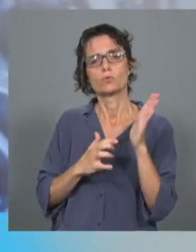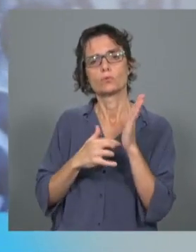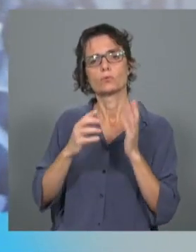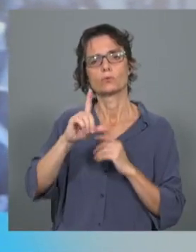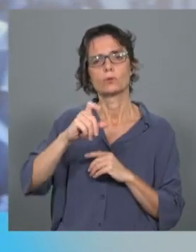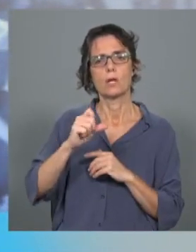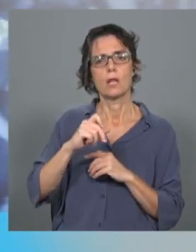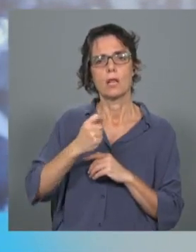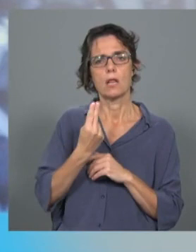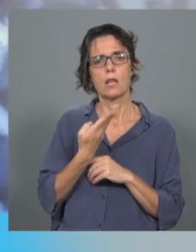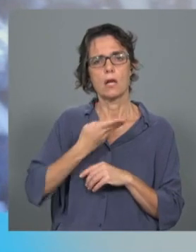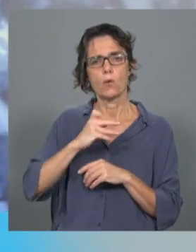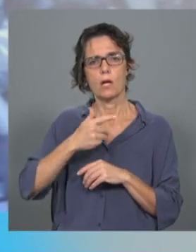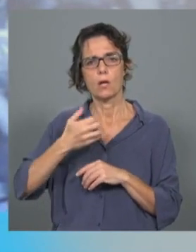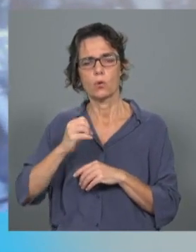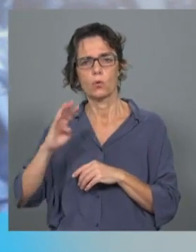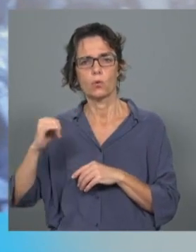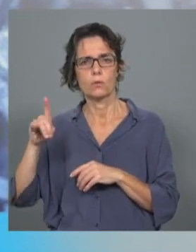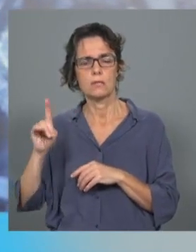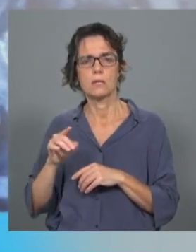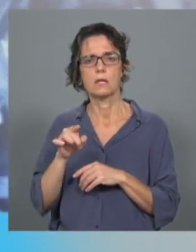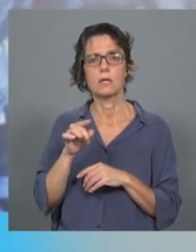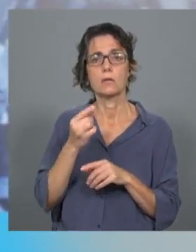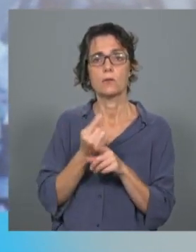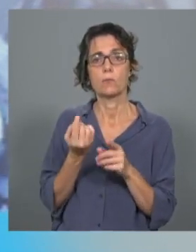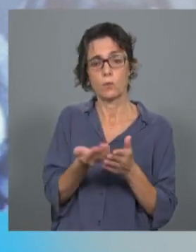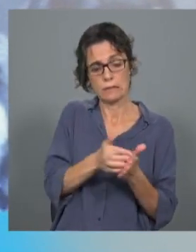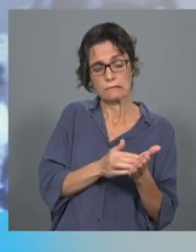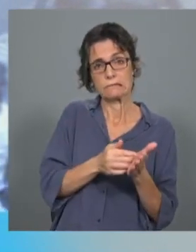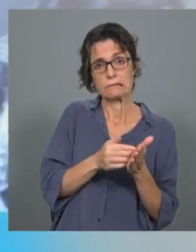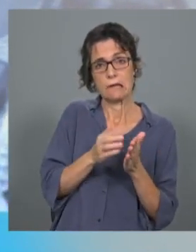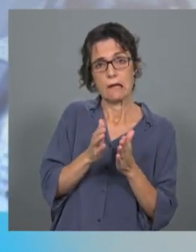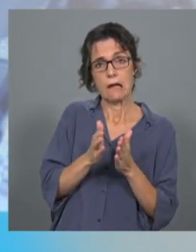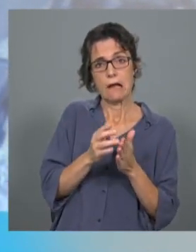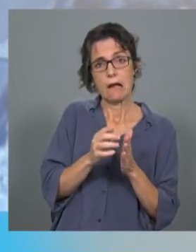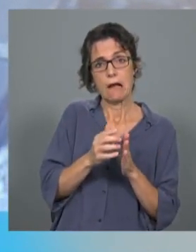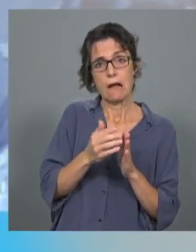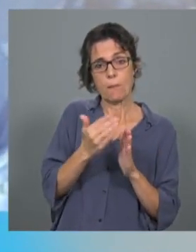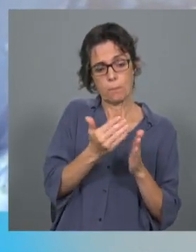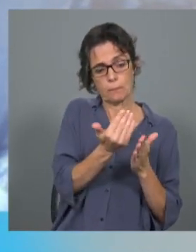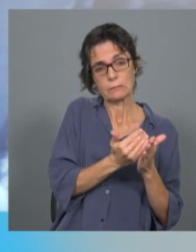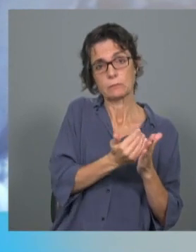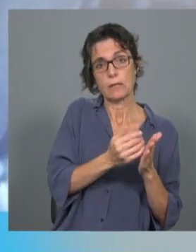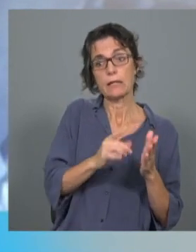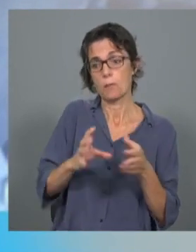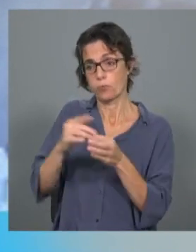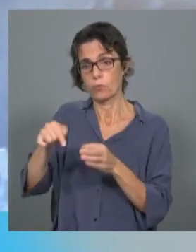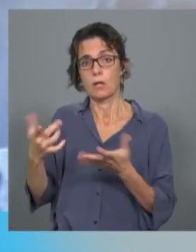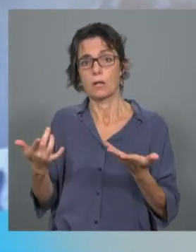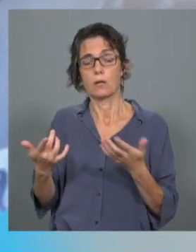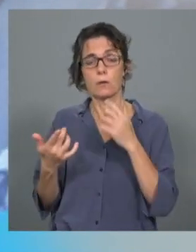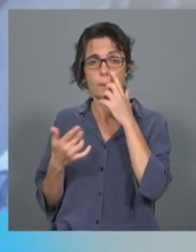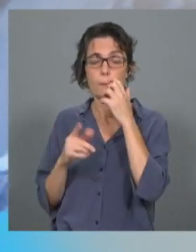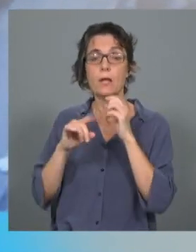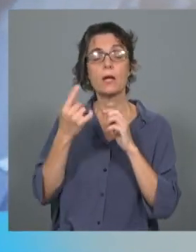este documento tem a sua primeira parte, digamos assim, na Laudato Si. Portanto, as coisas não estão desligadas. A outra encíclica sobre o cuidado da casa